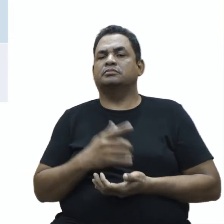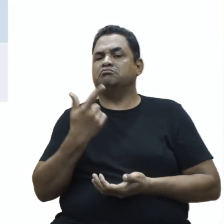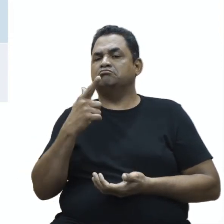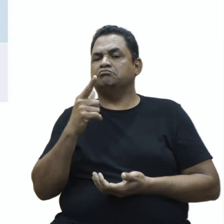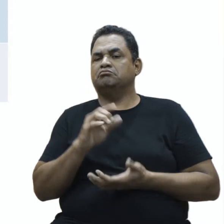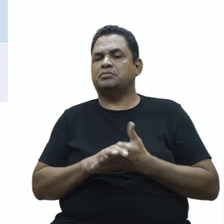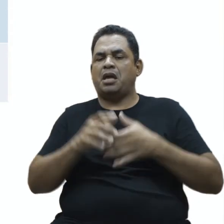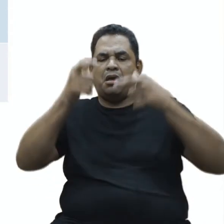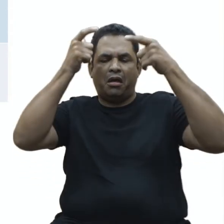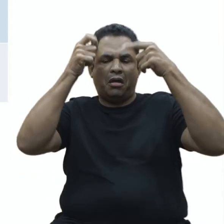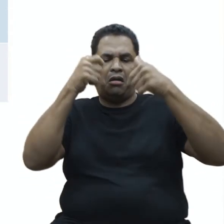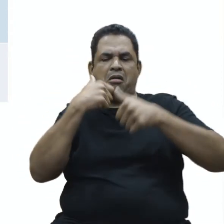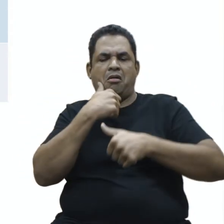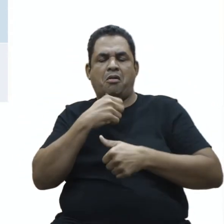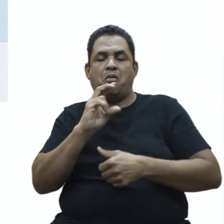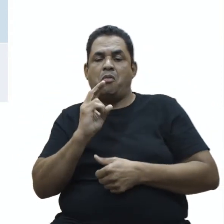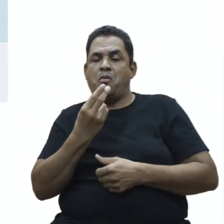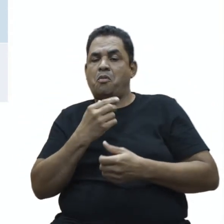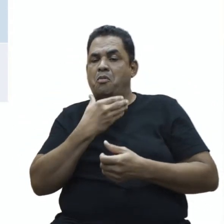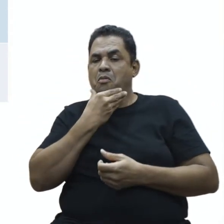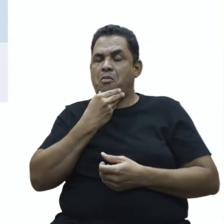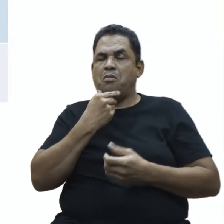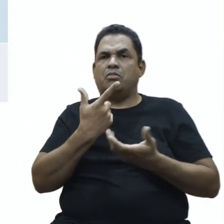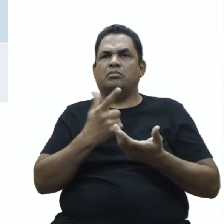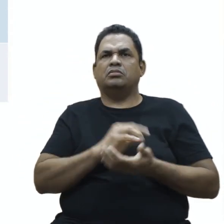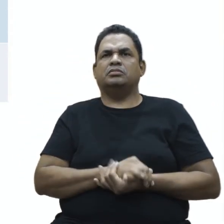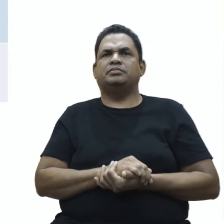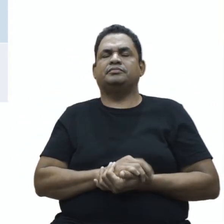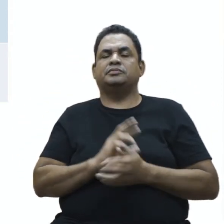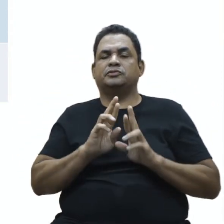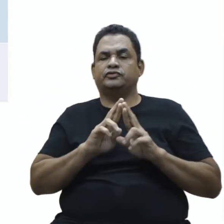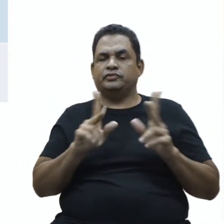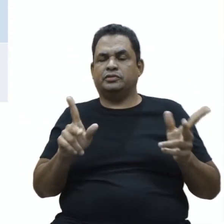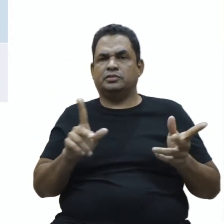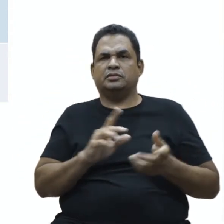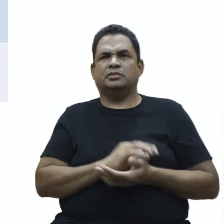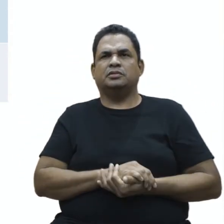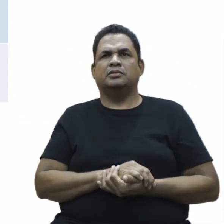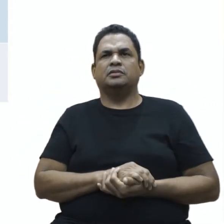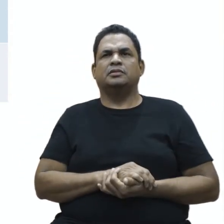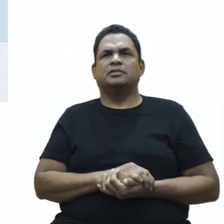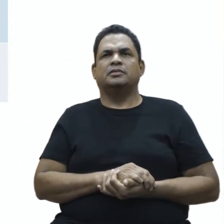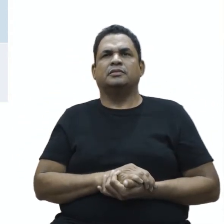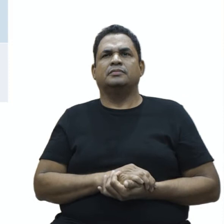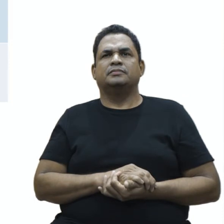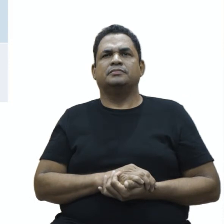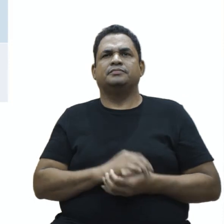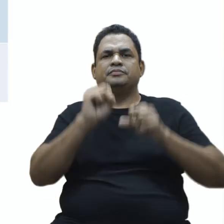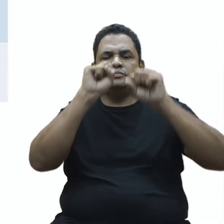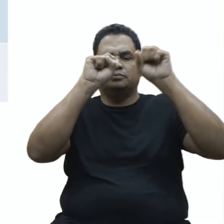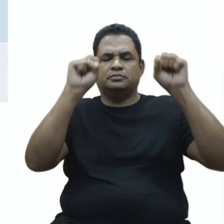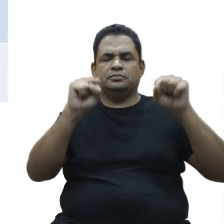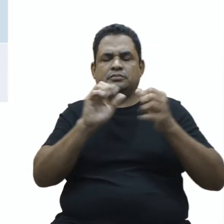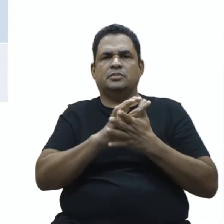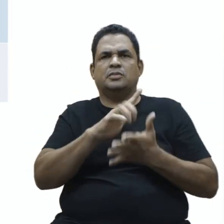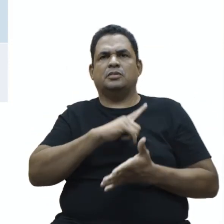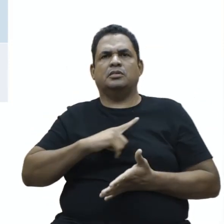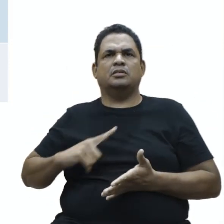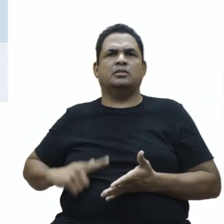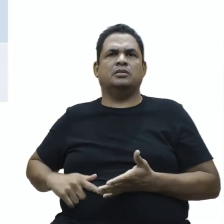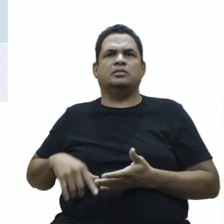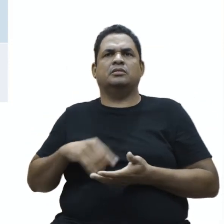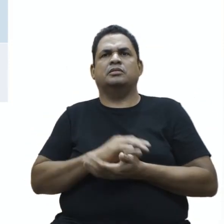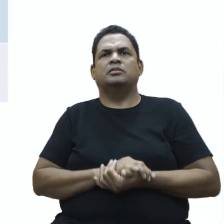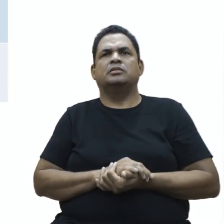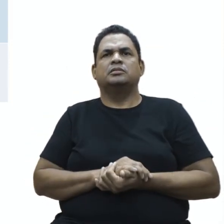rainha aqui, né? O parlamento é diferente, tá? O sistema de governo nosso, parlamentarismo